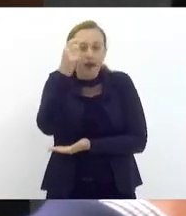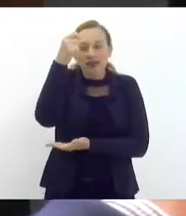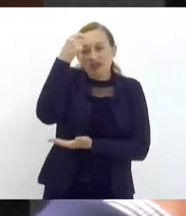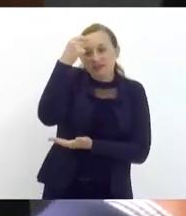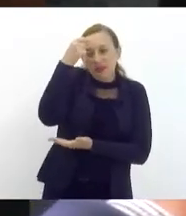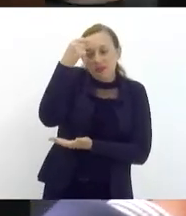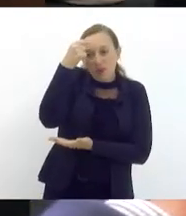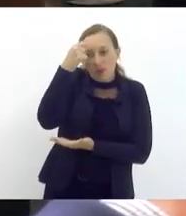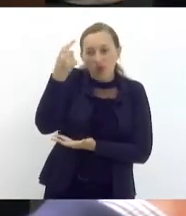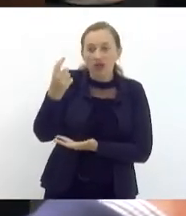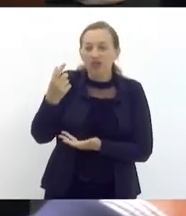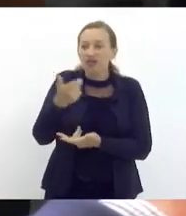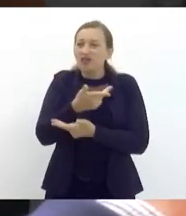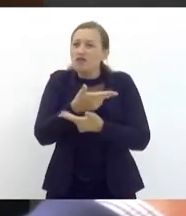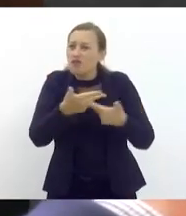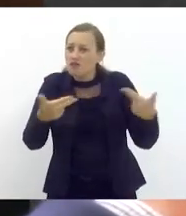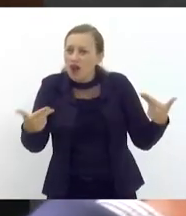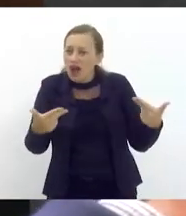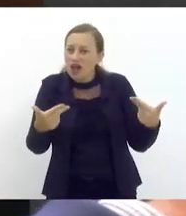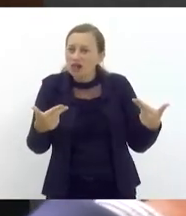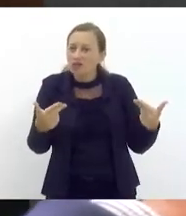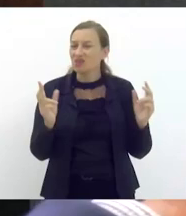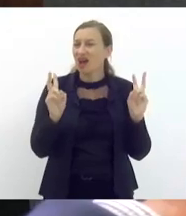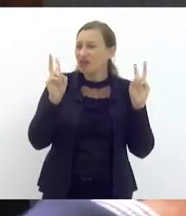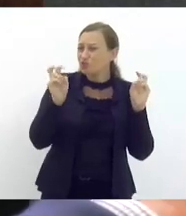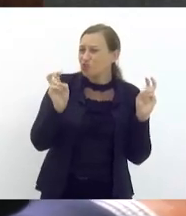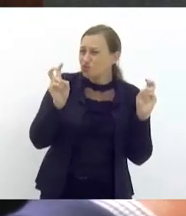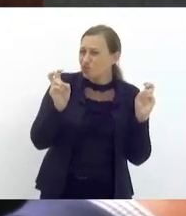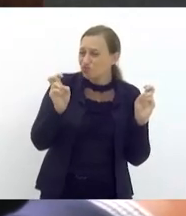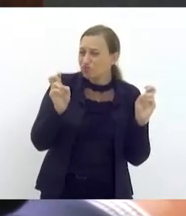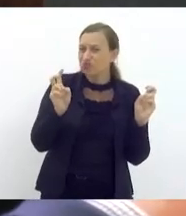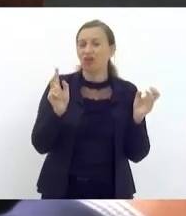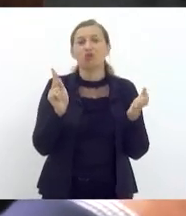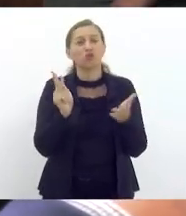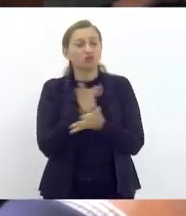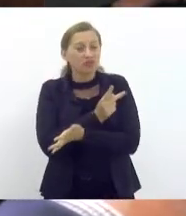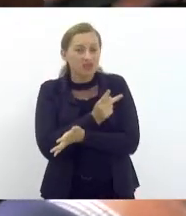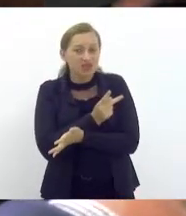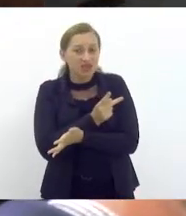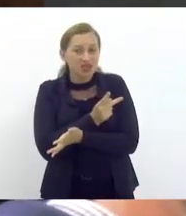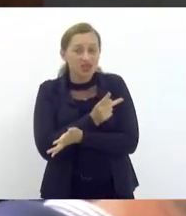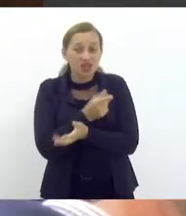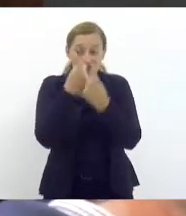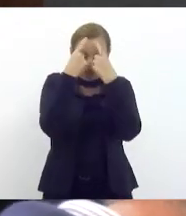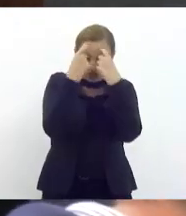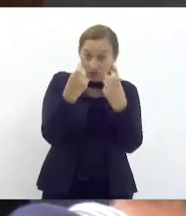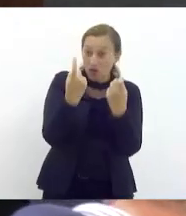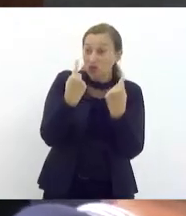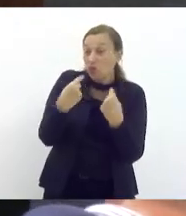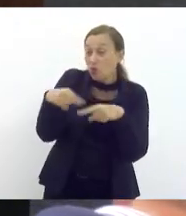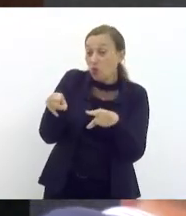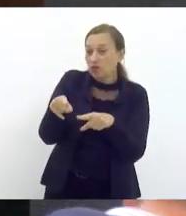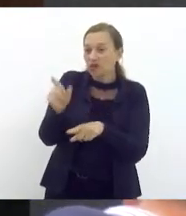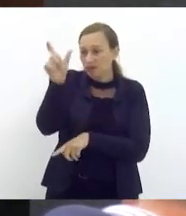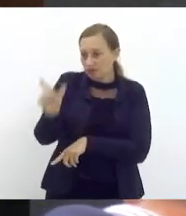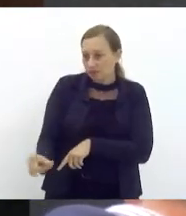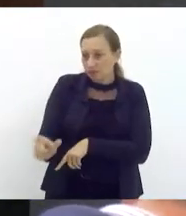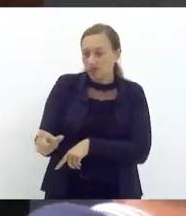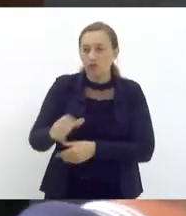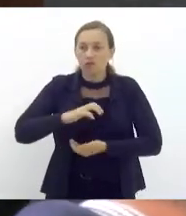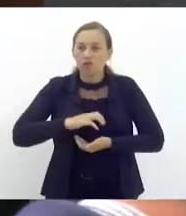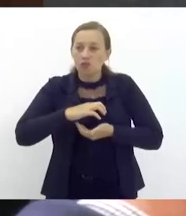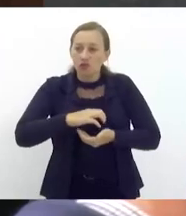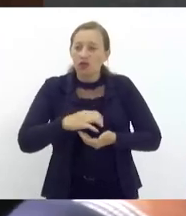dada tantas tantos Fatos e tantos ocorridos de violência contra a pessoa idosa